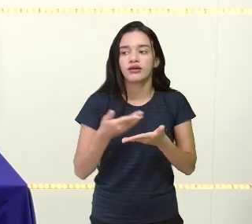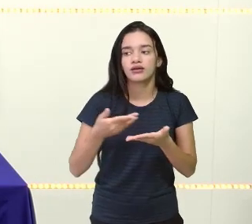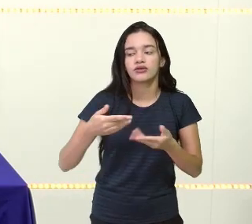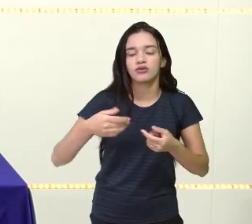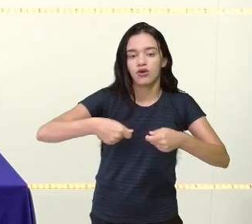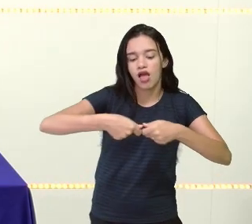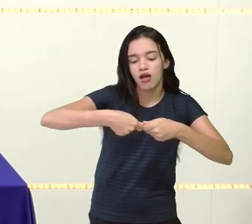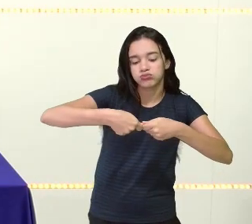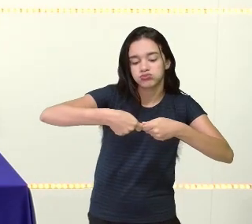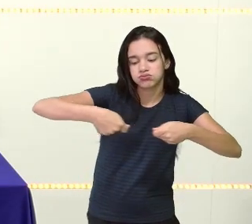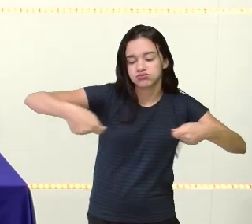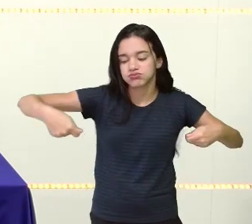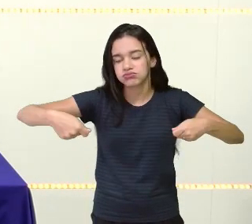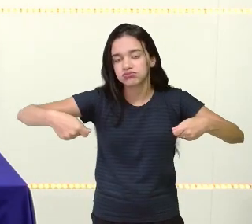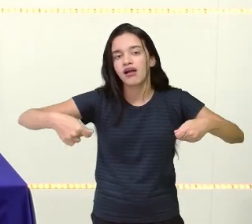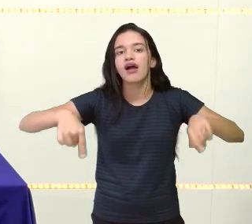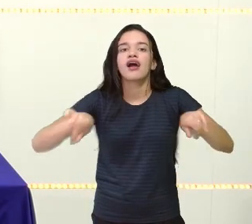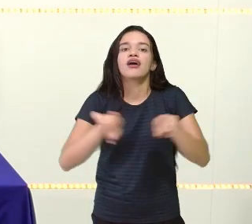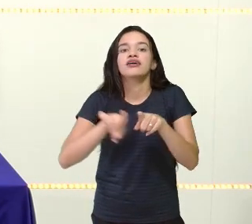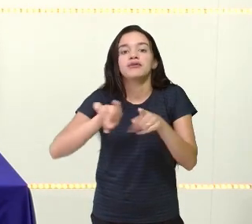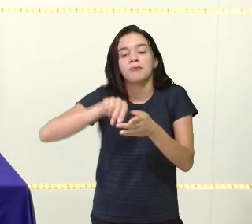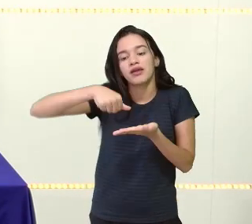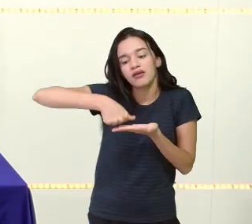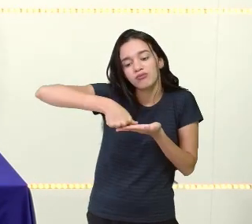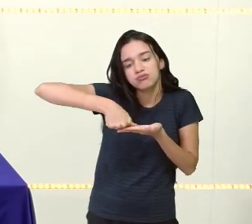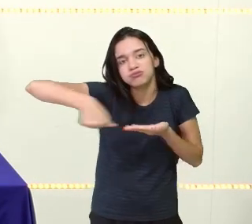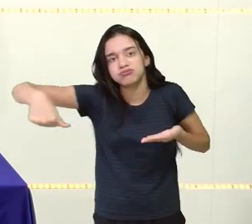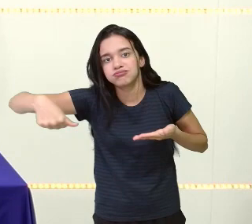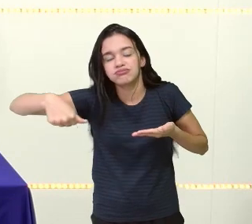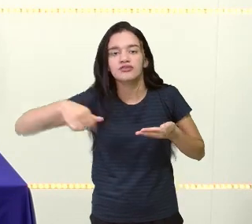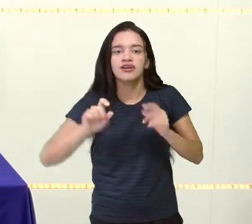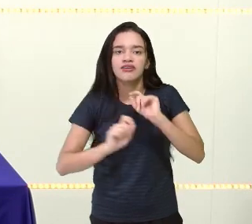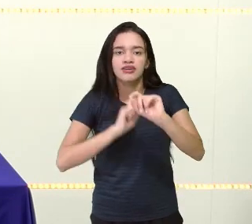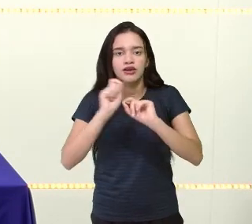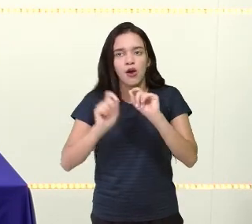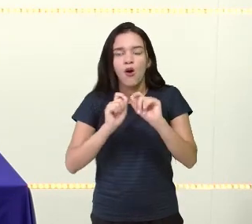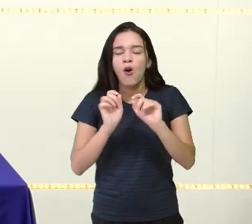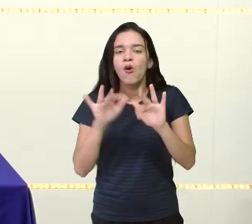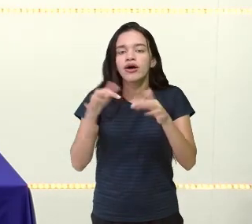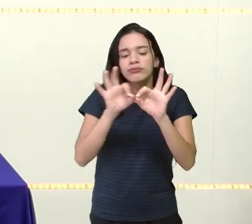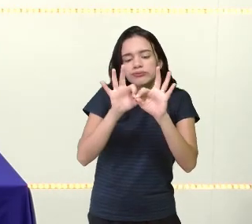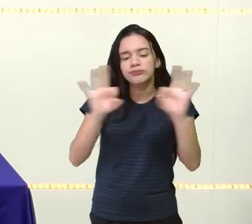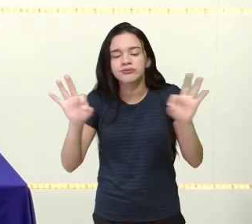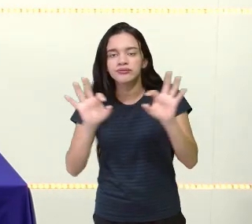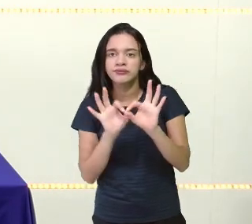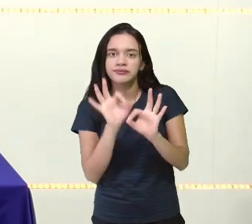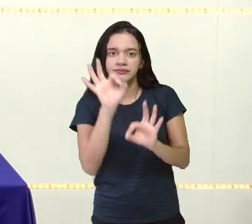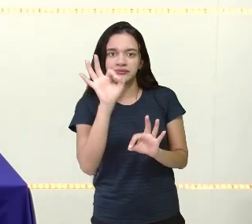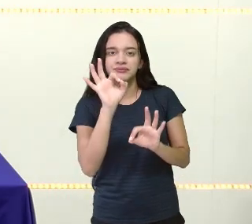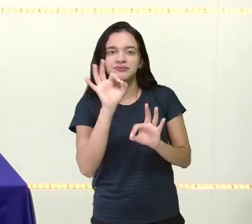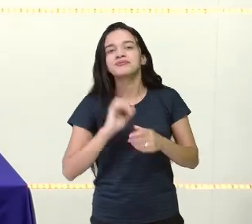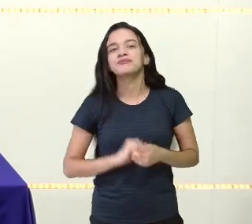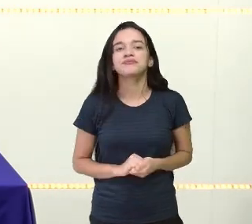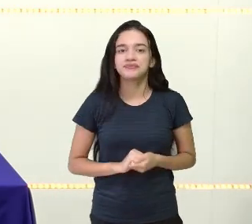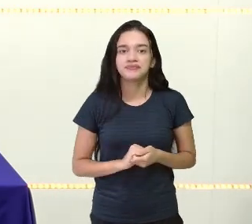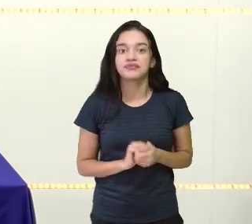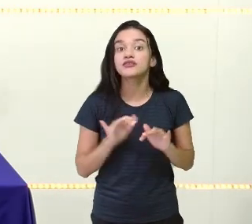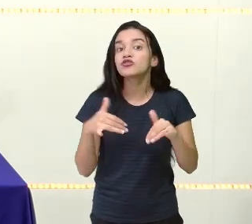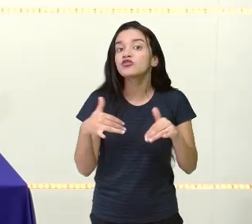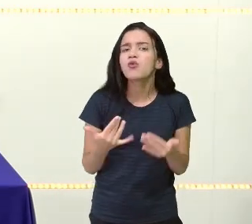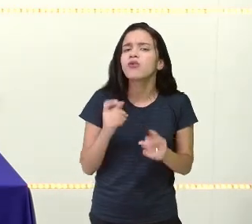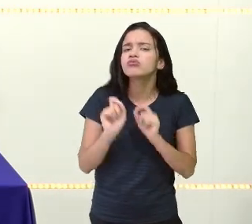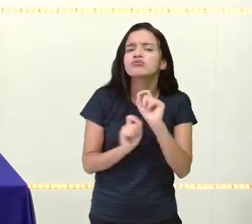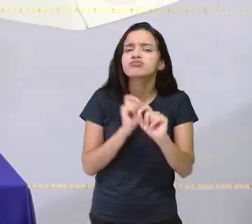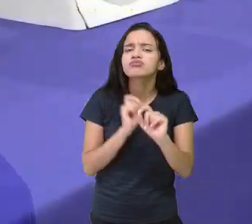que eu tenho aqui e a trena vai medir qual dessas grandezas? Qual